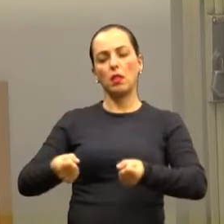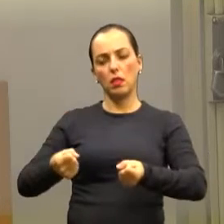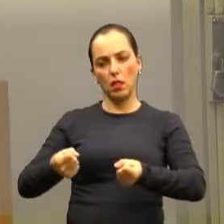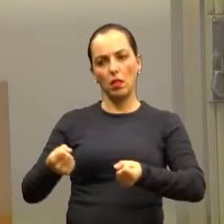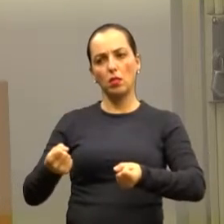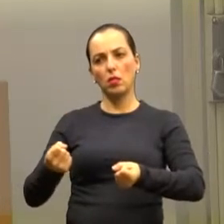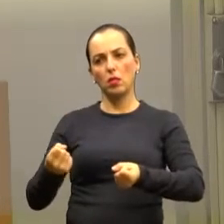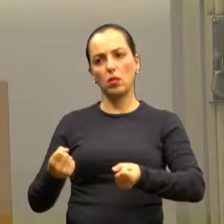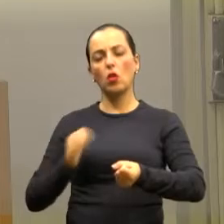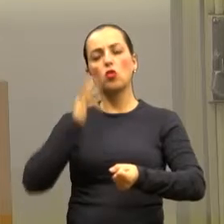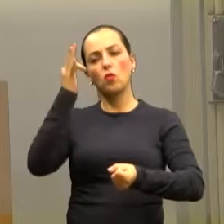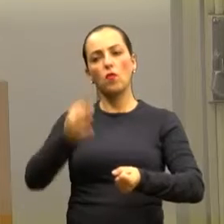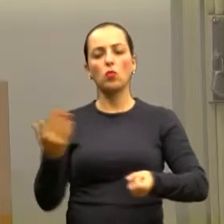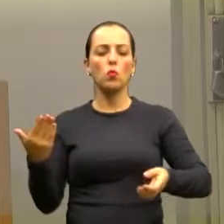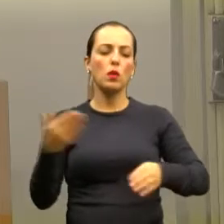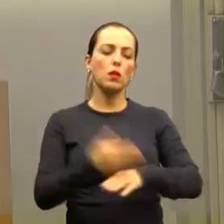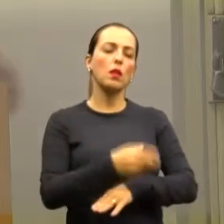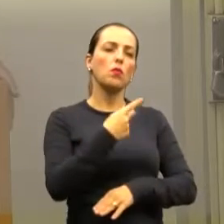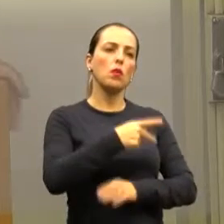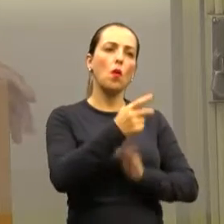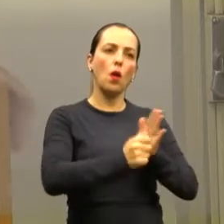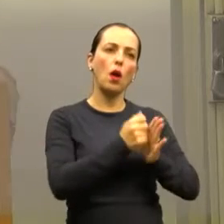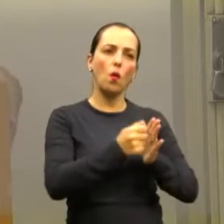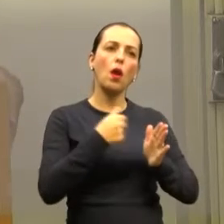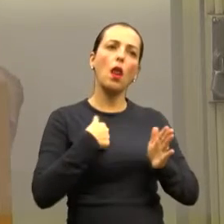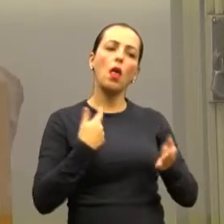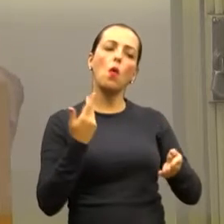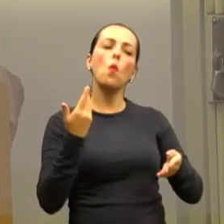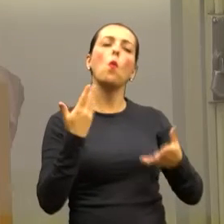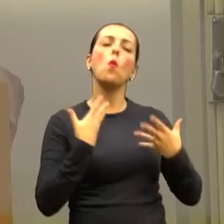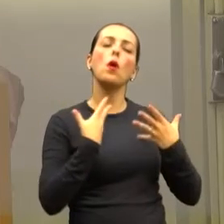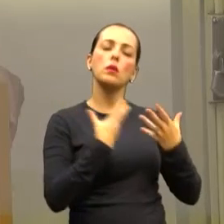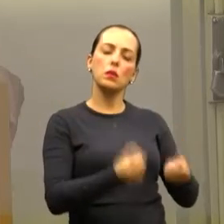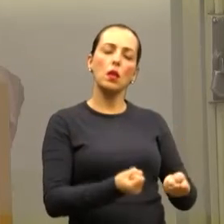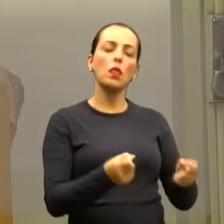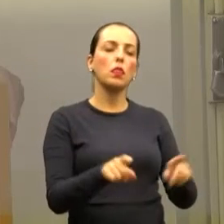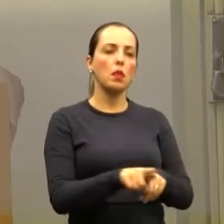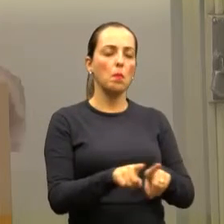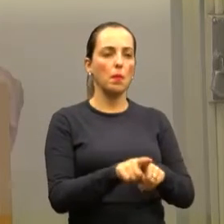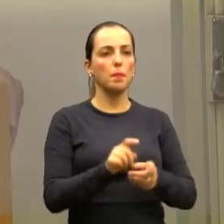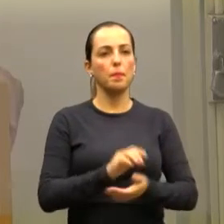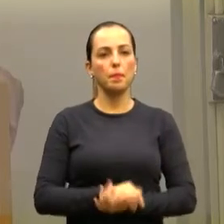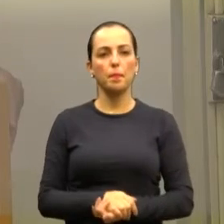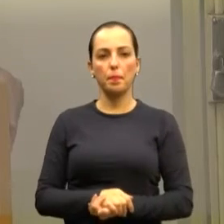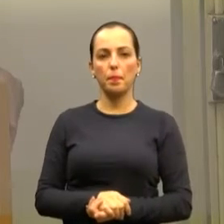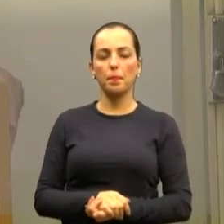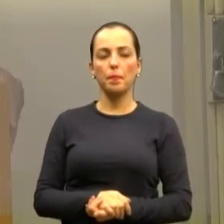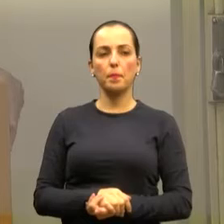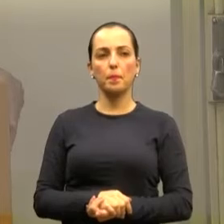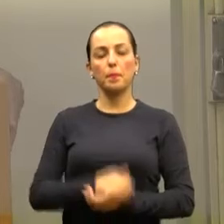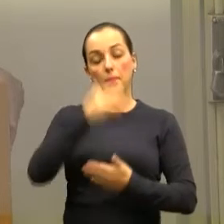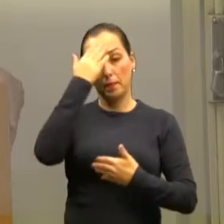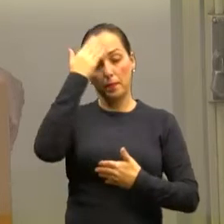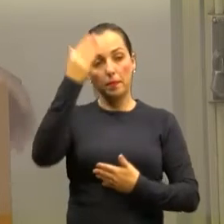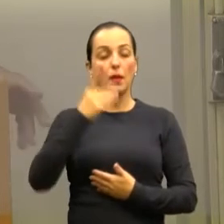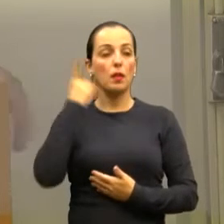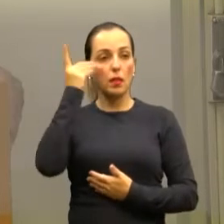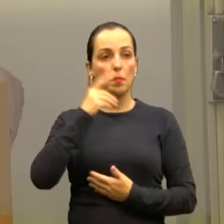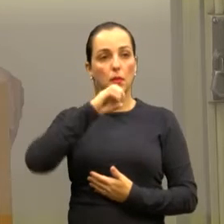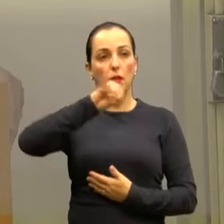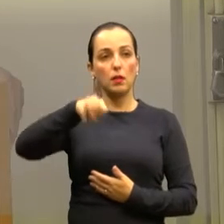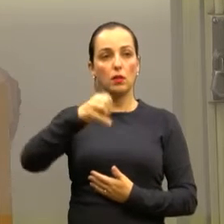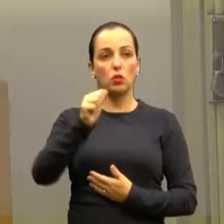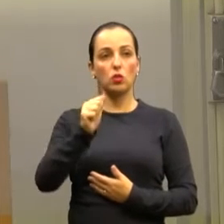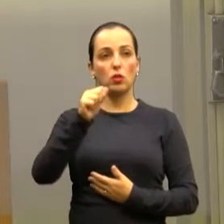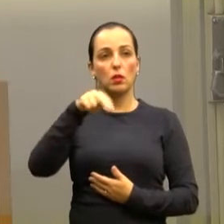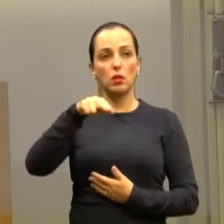ele deve vir visitar a corda a semana que vem estarei aqui para receber o sargento eu queria também agradecer a deputada Janaína Paschoal